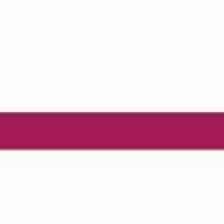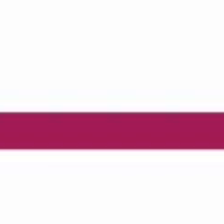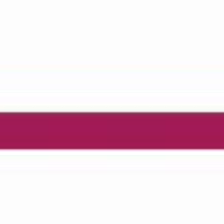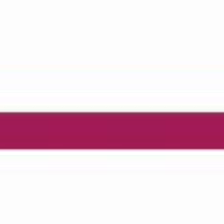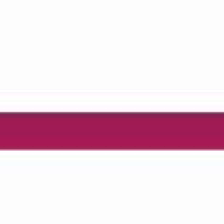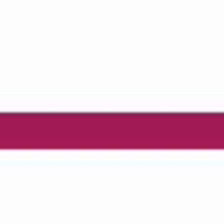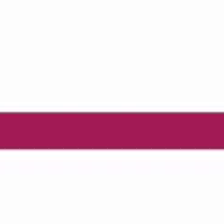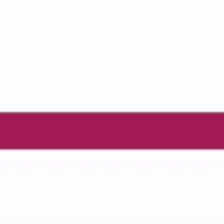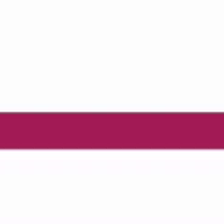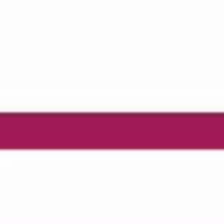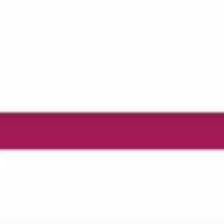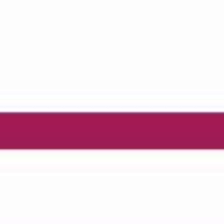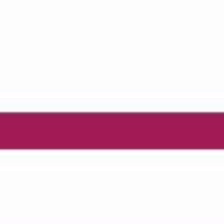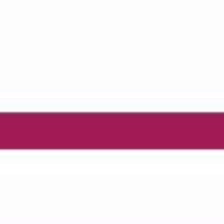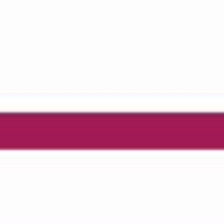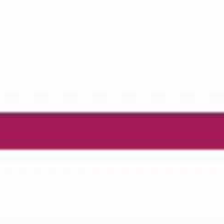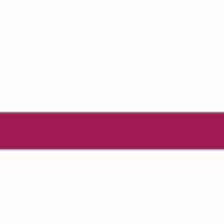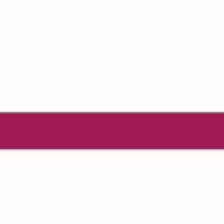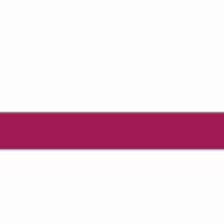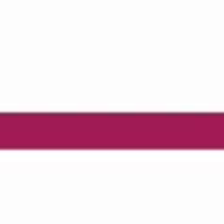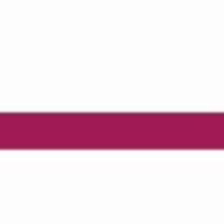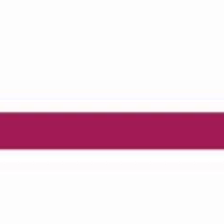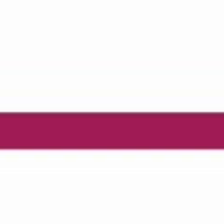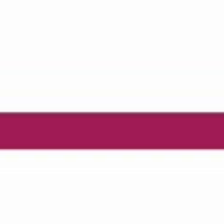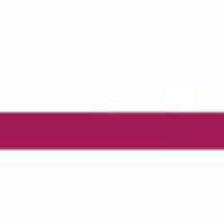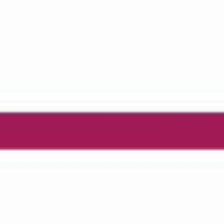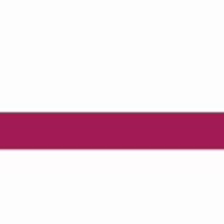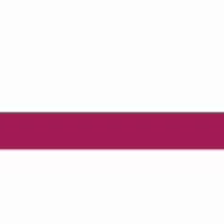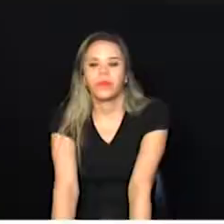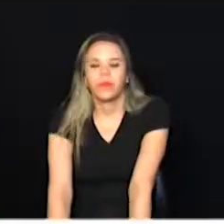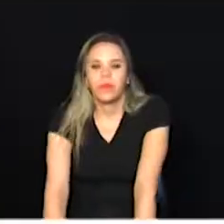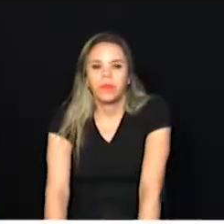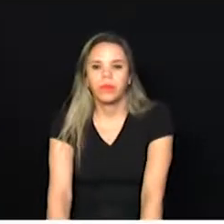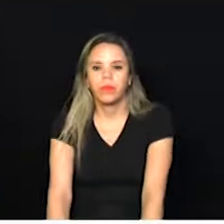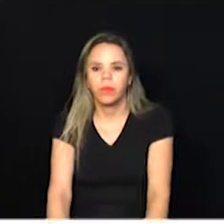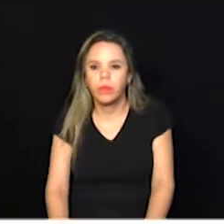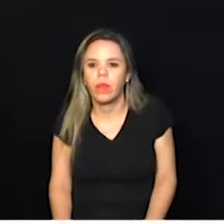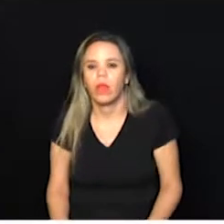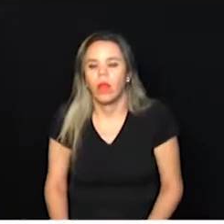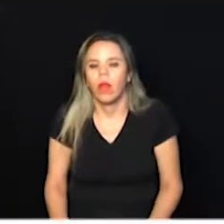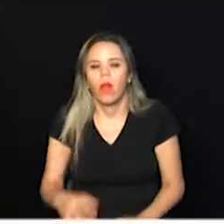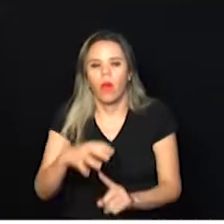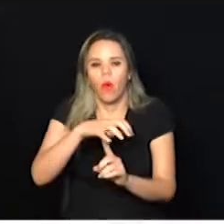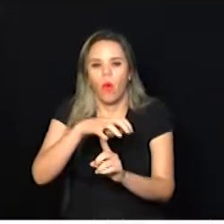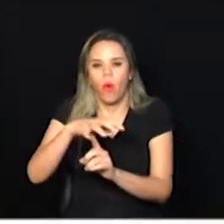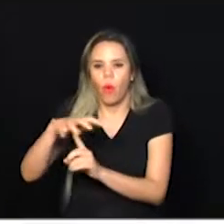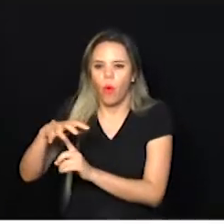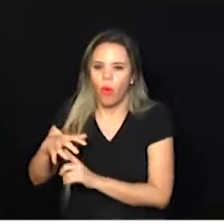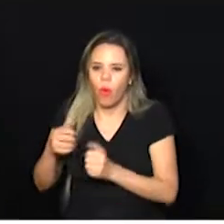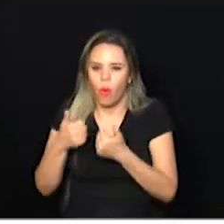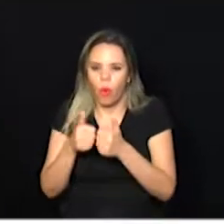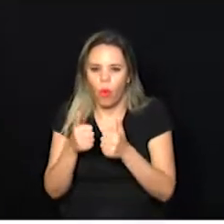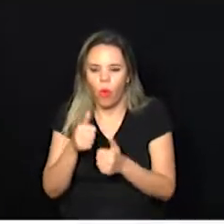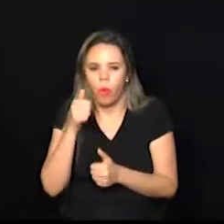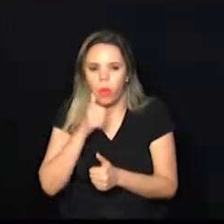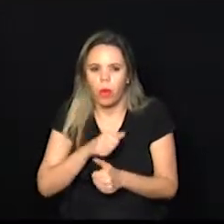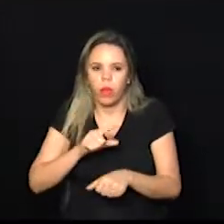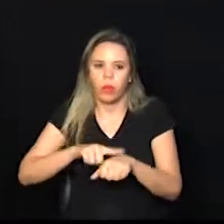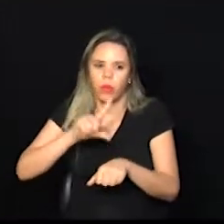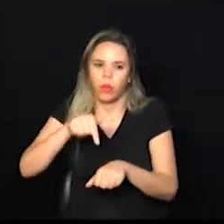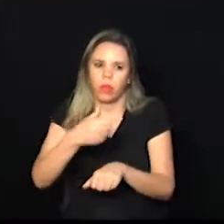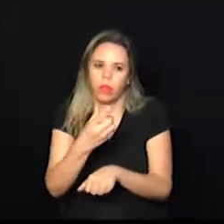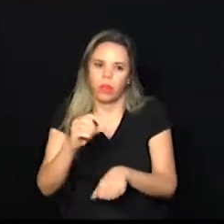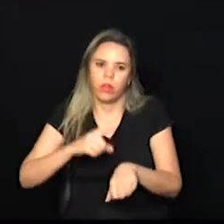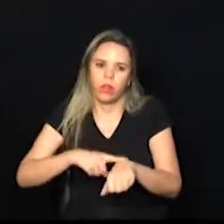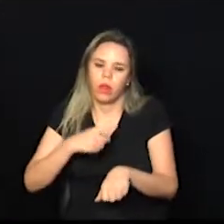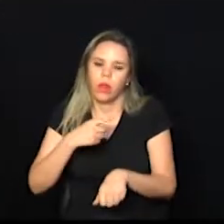ônibus depois das 10 horas, nos pontos que a mulher quiser, não só a mulher, a criança, o idoso, mas em